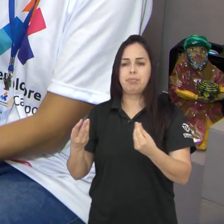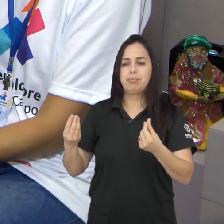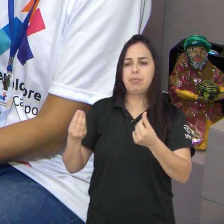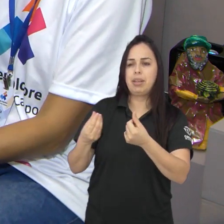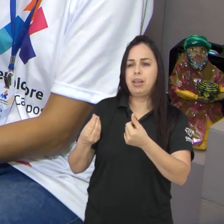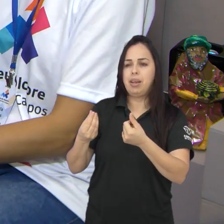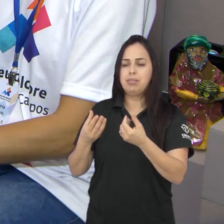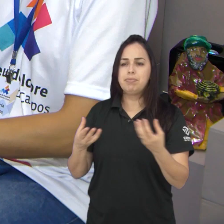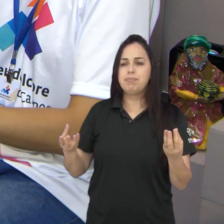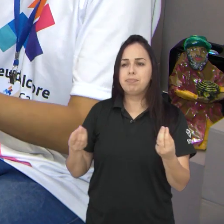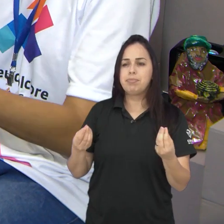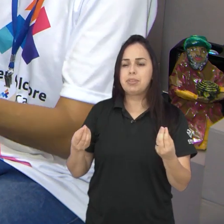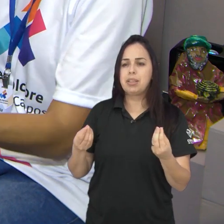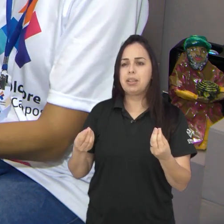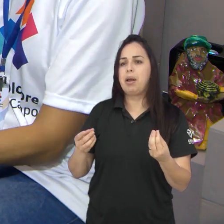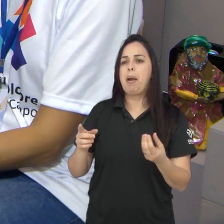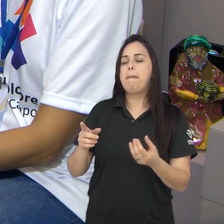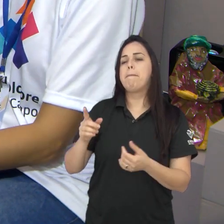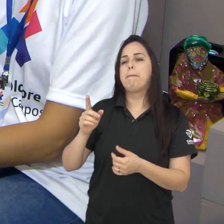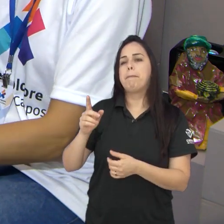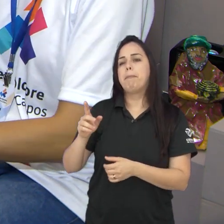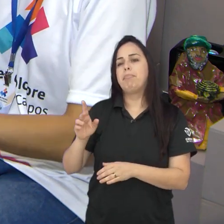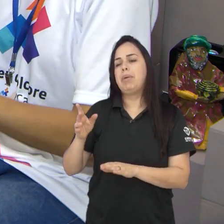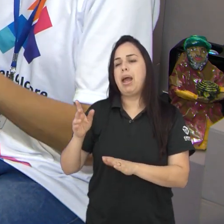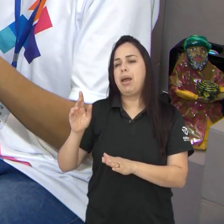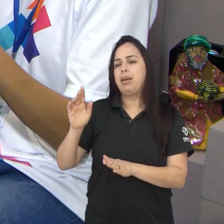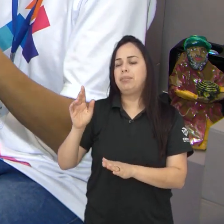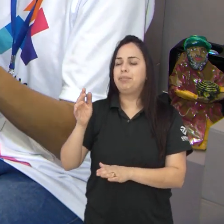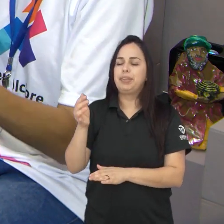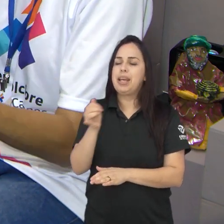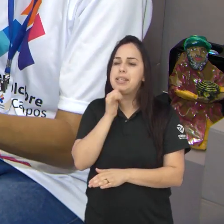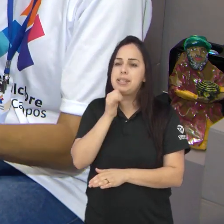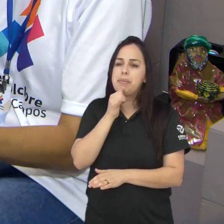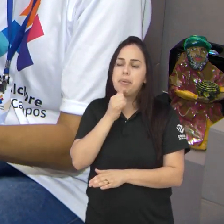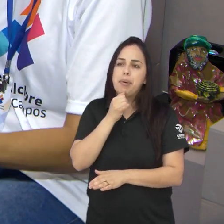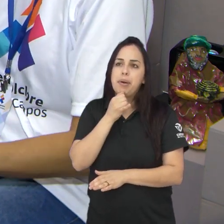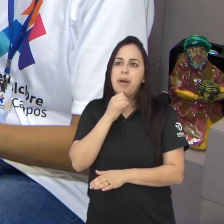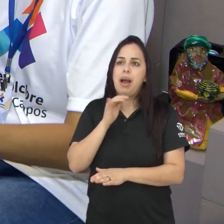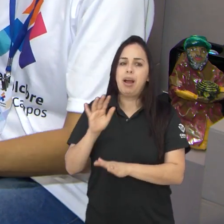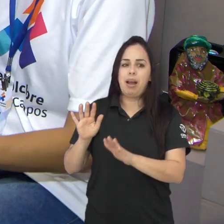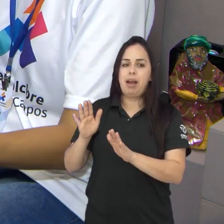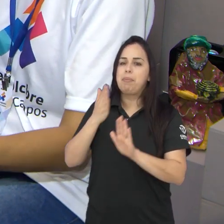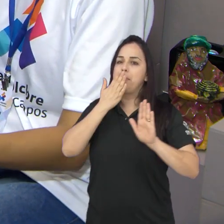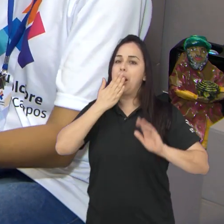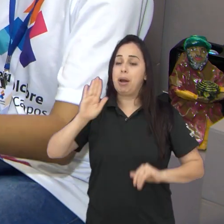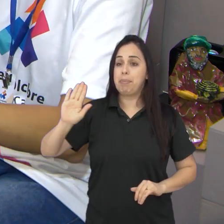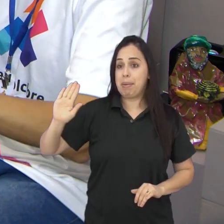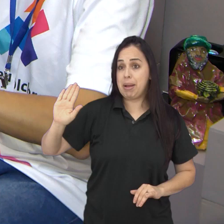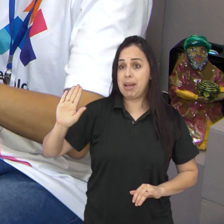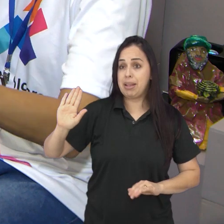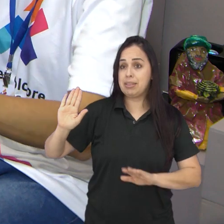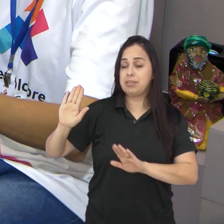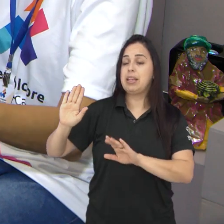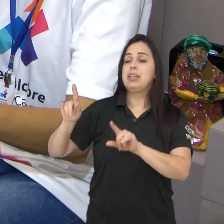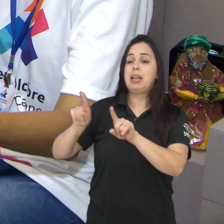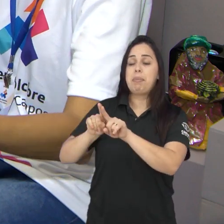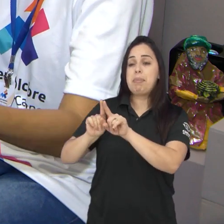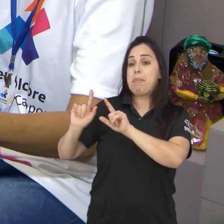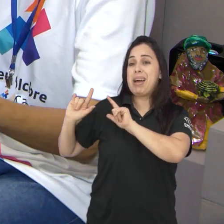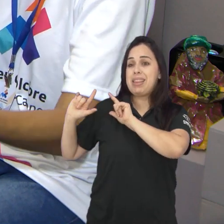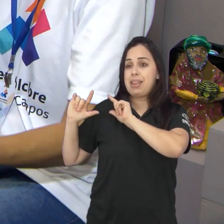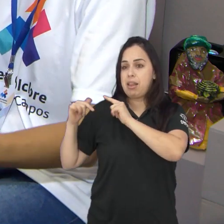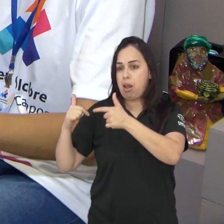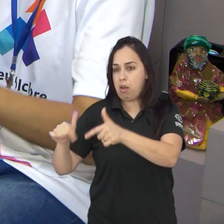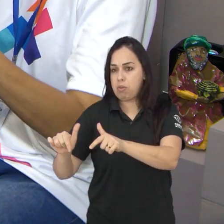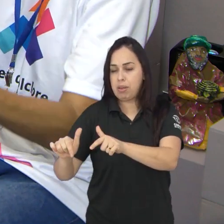essa manifestação como pagamento de promessa. Tem toda uma tradição mesmo que se relaciona